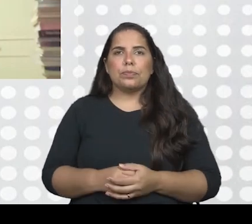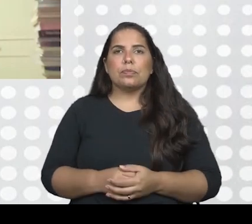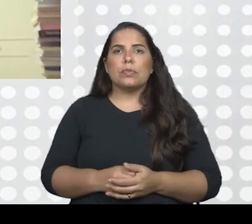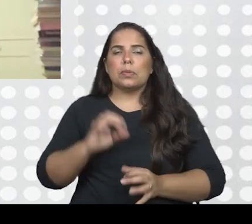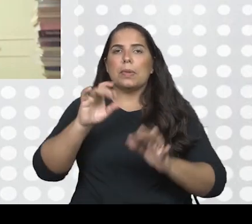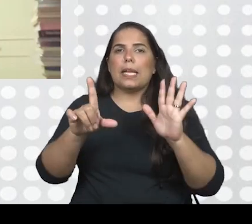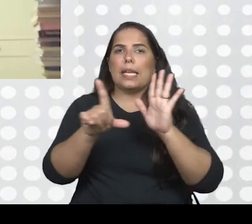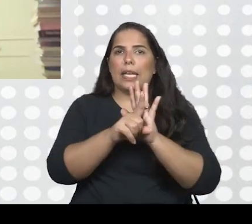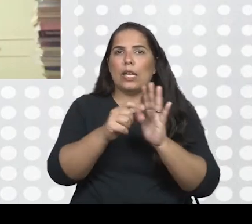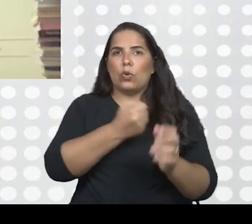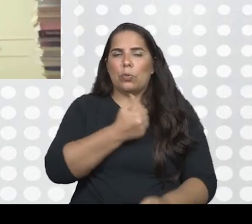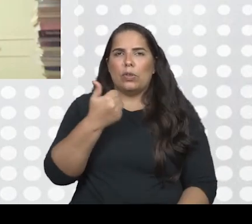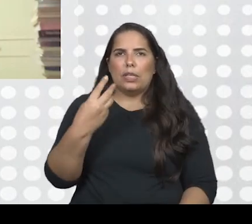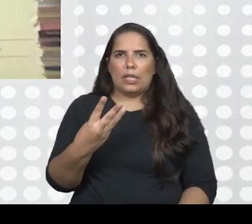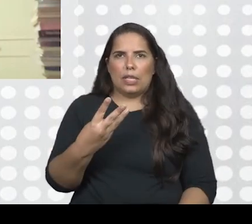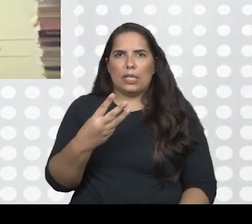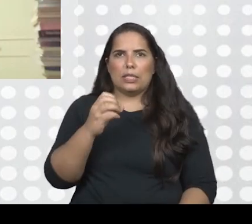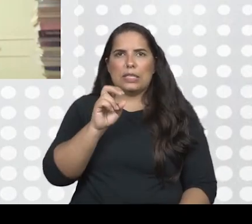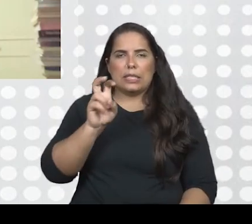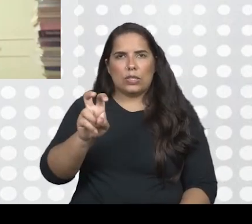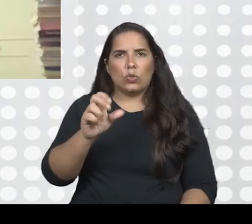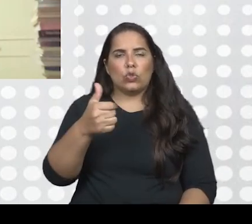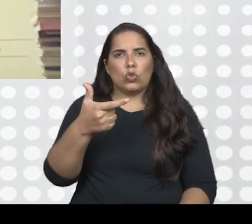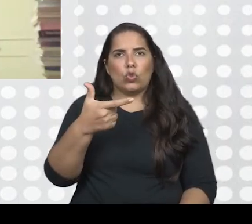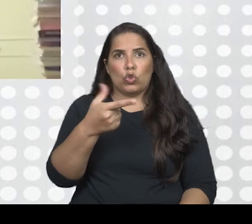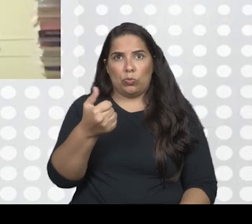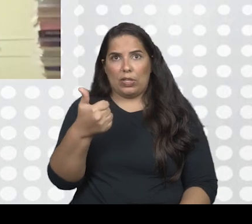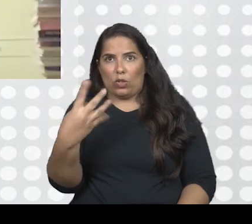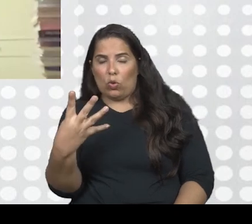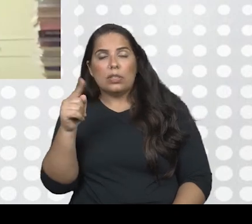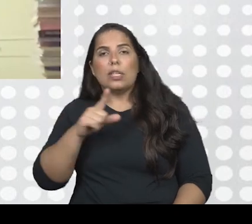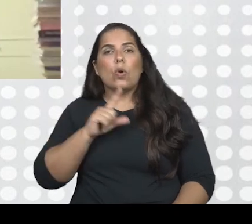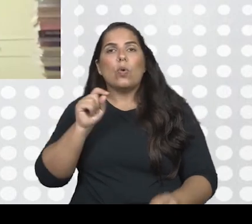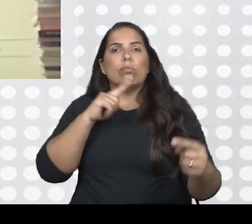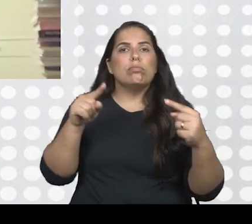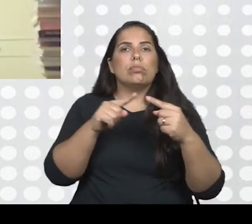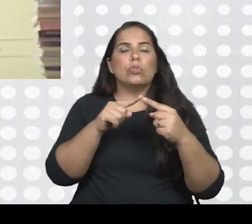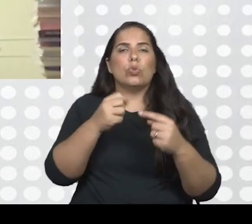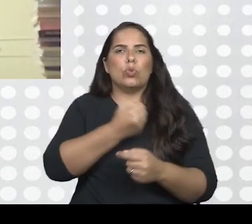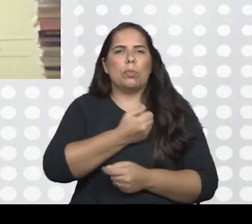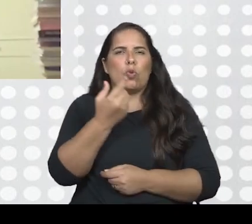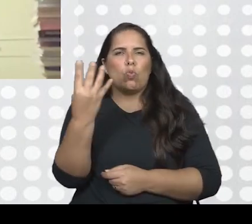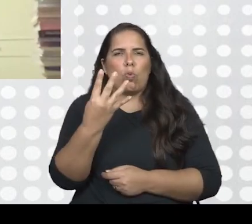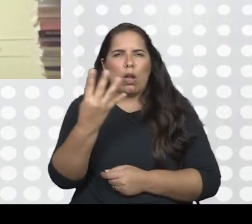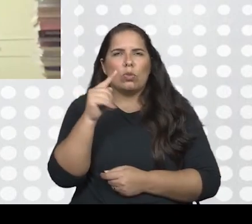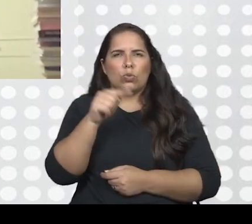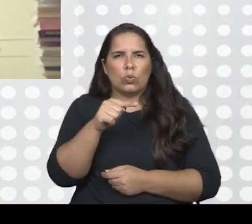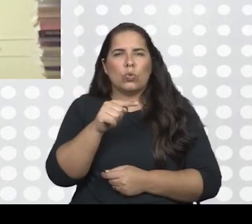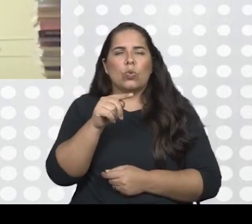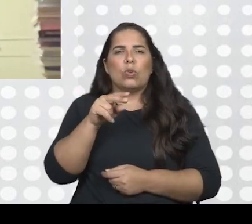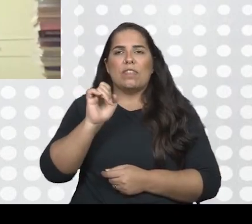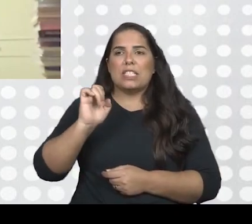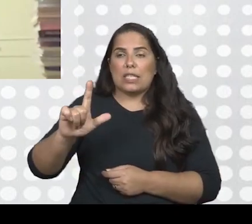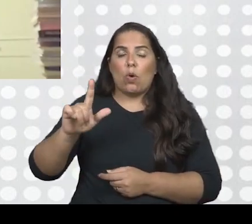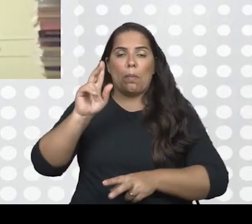regulamentado pela Lei de número 13.005 de 2014, tem como sua meta de número 4 universalizar